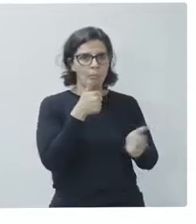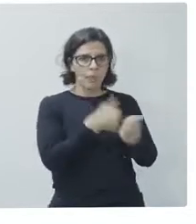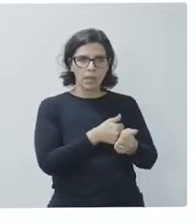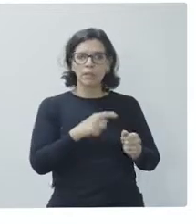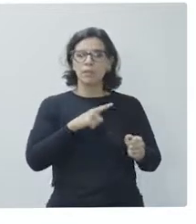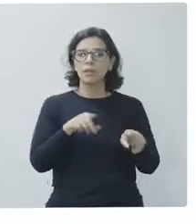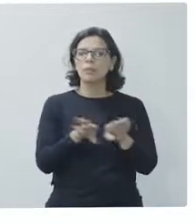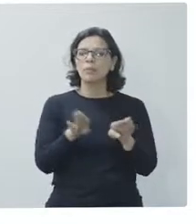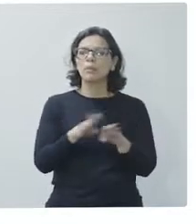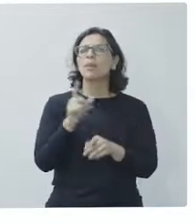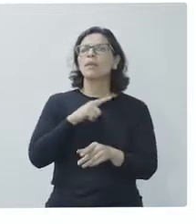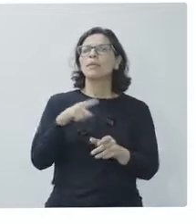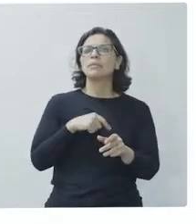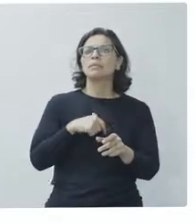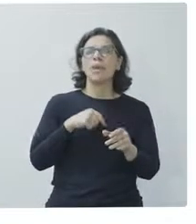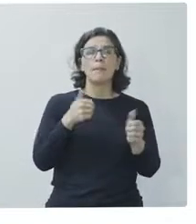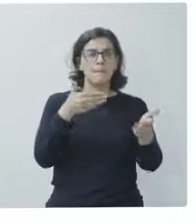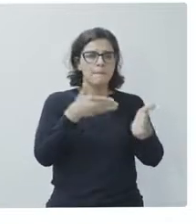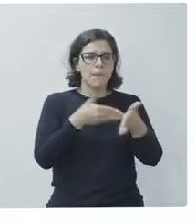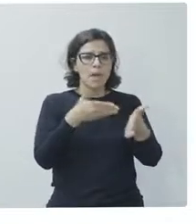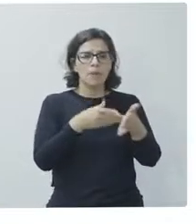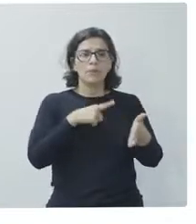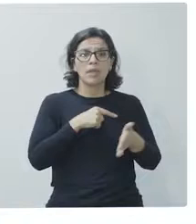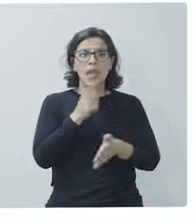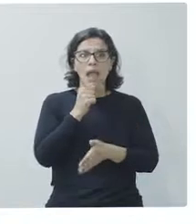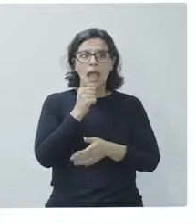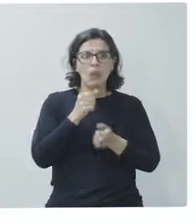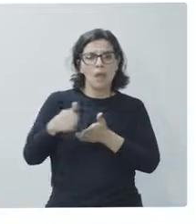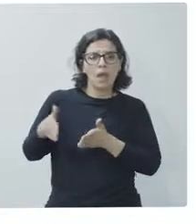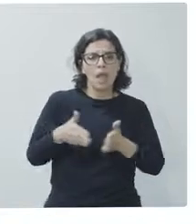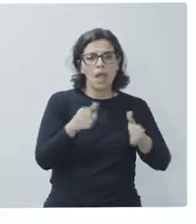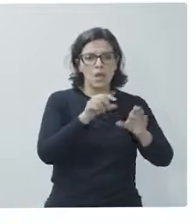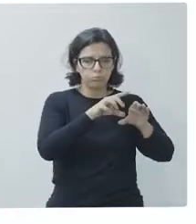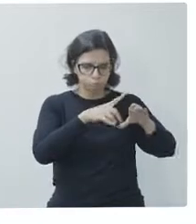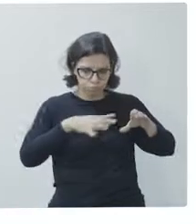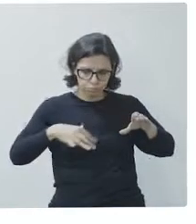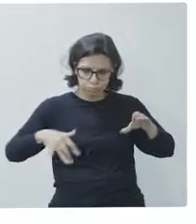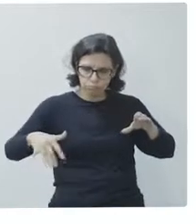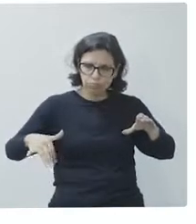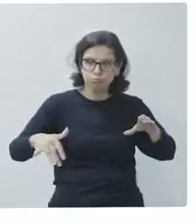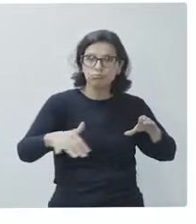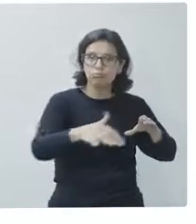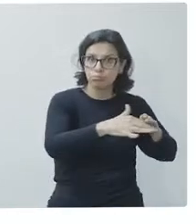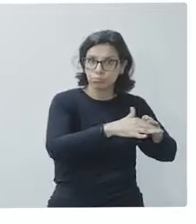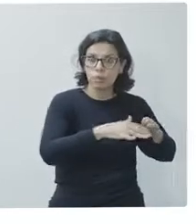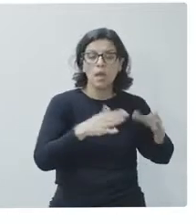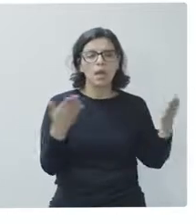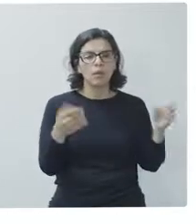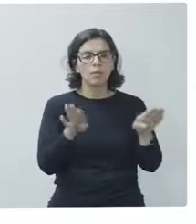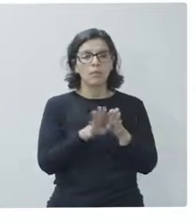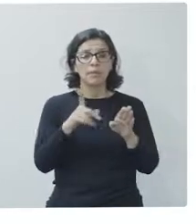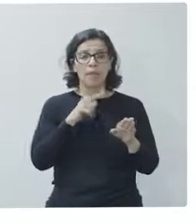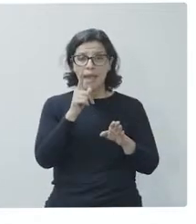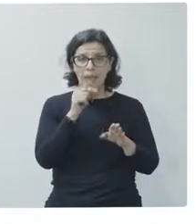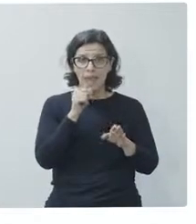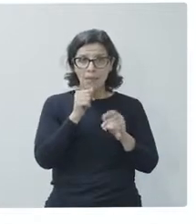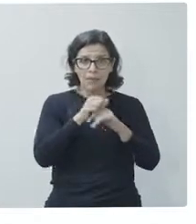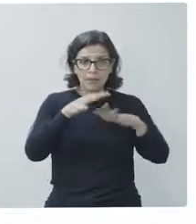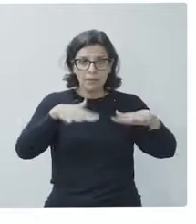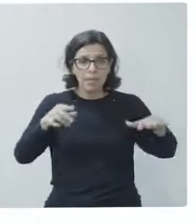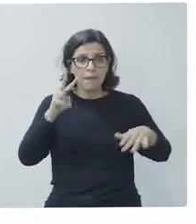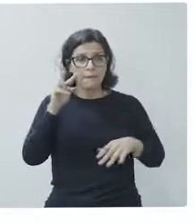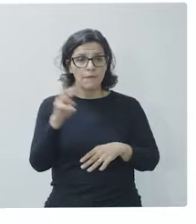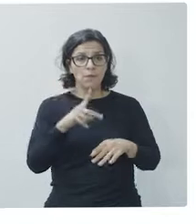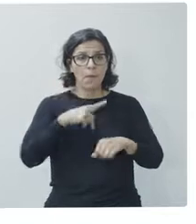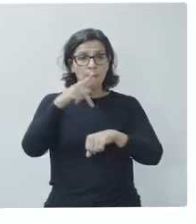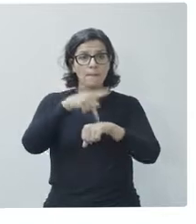entanto, encontraram barrando seu caminho um riacho que circundava o topo do morro. No fundo da água transparente